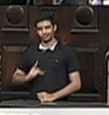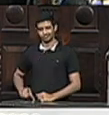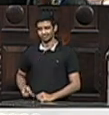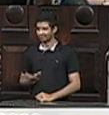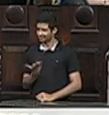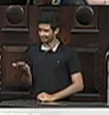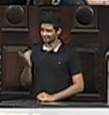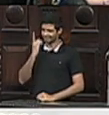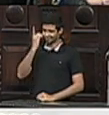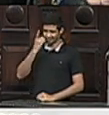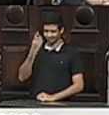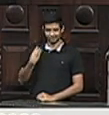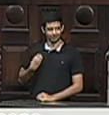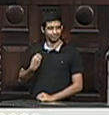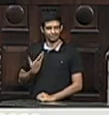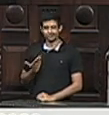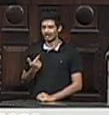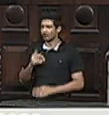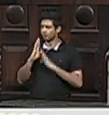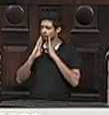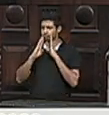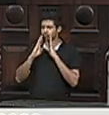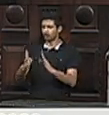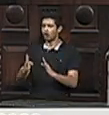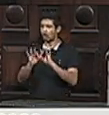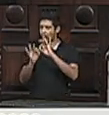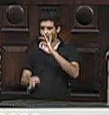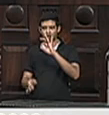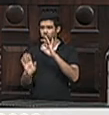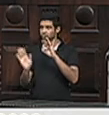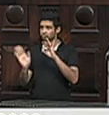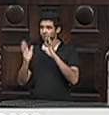Próximo orador inscrito, ao nome do deputado Carlos Osório.